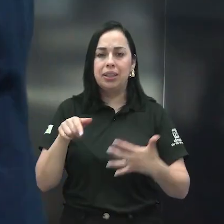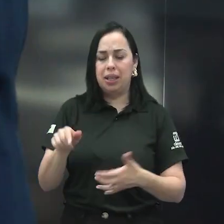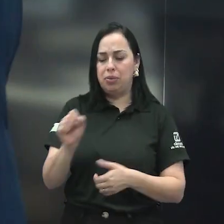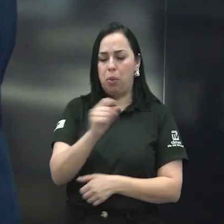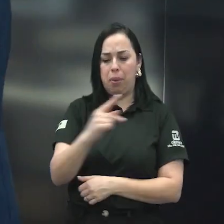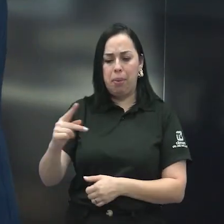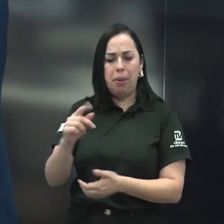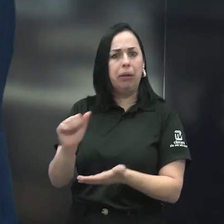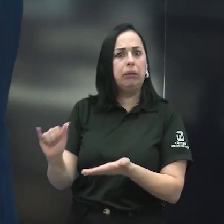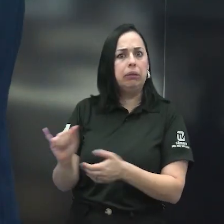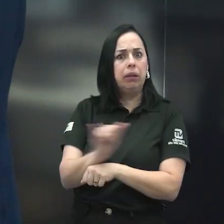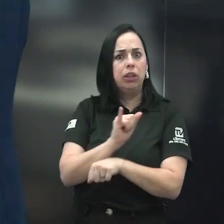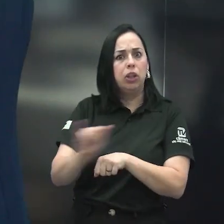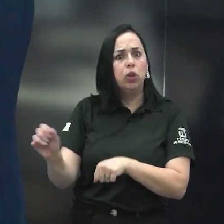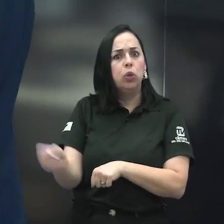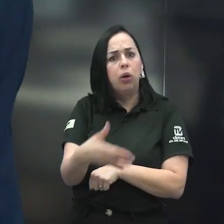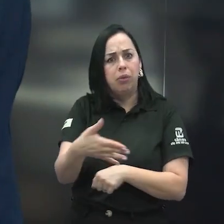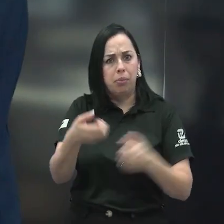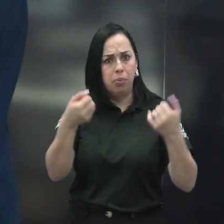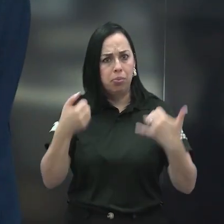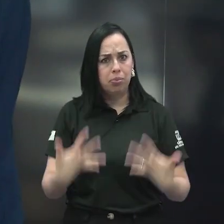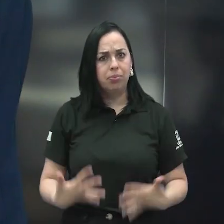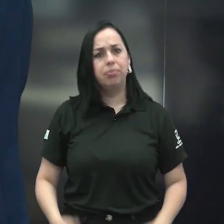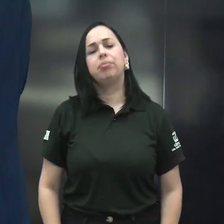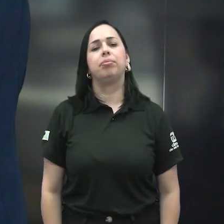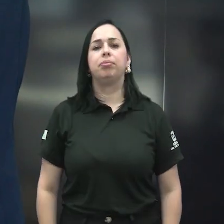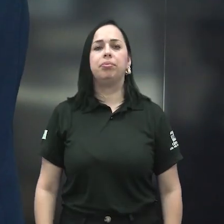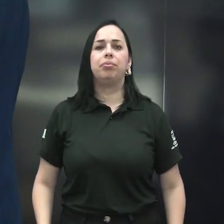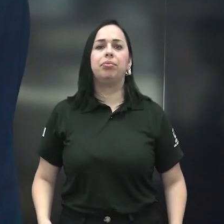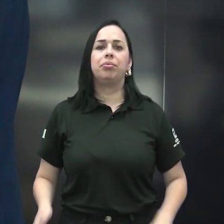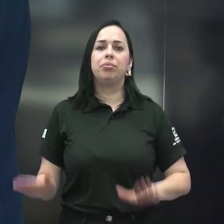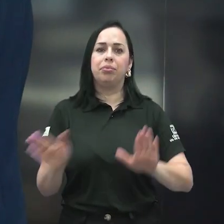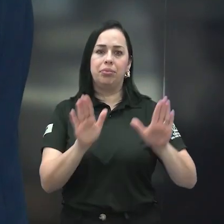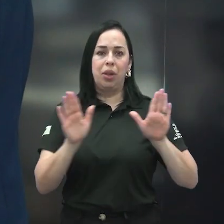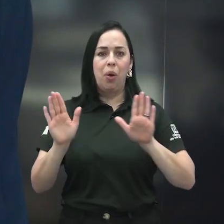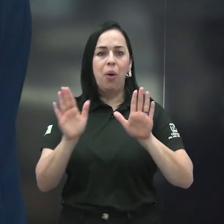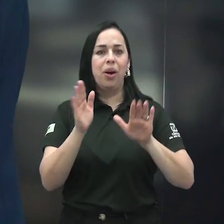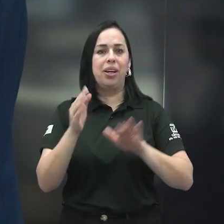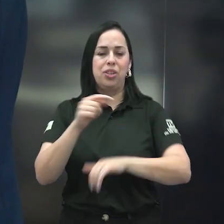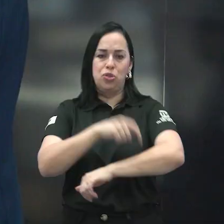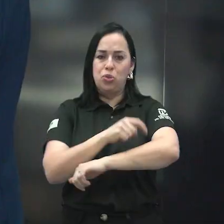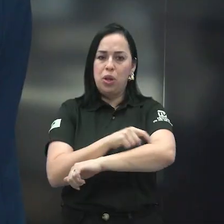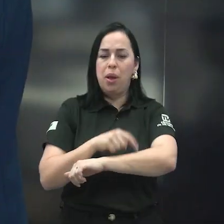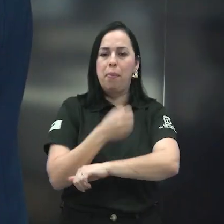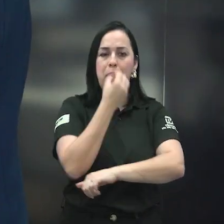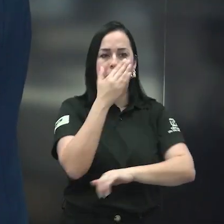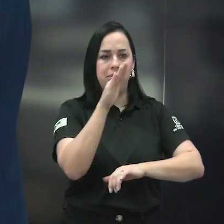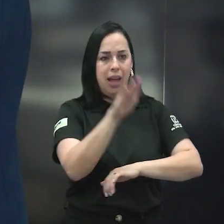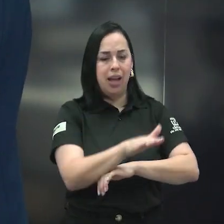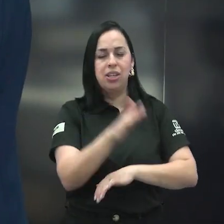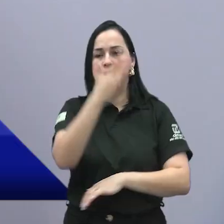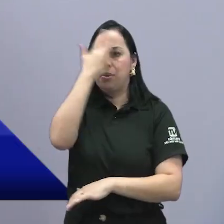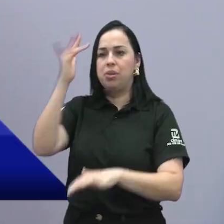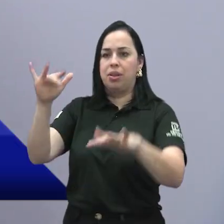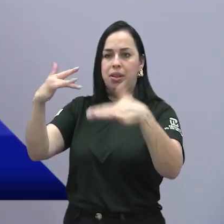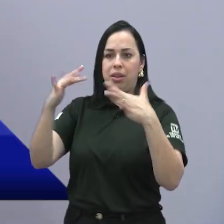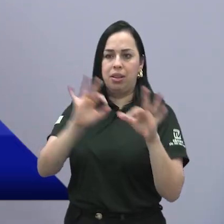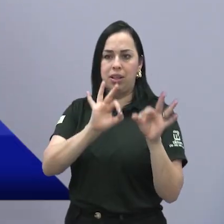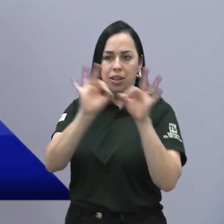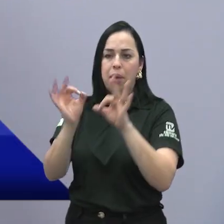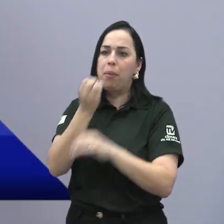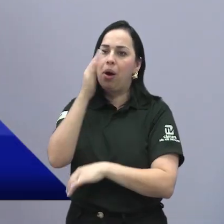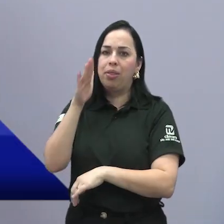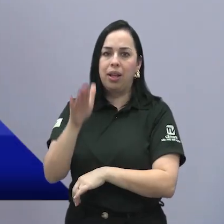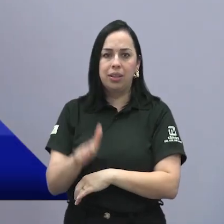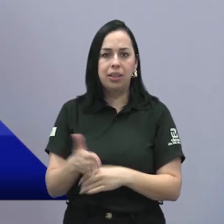mais sobre essa nova funcionalidade da ferramenta. Oi, Júlia, ótima tarde para você, para todo mundo que